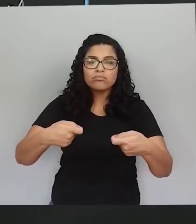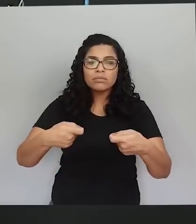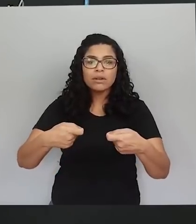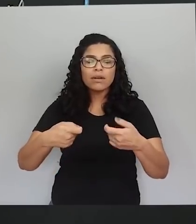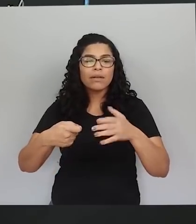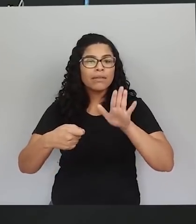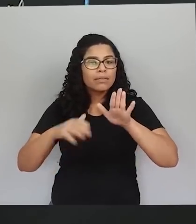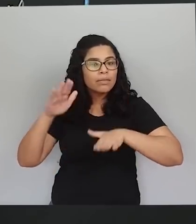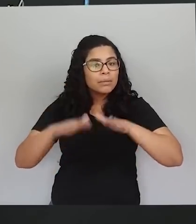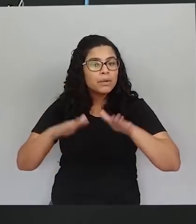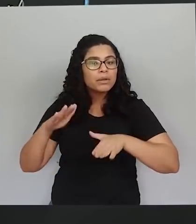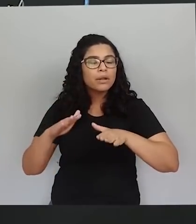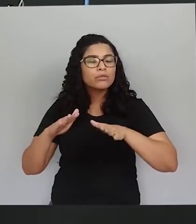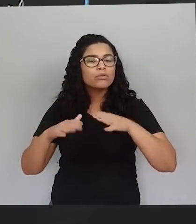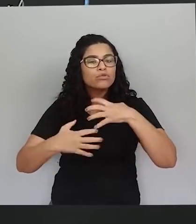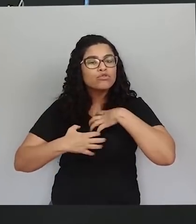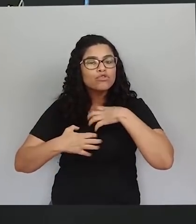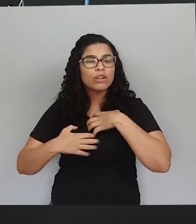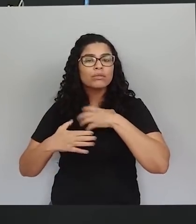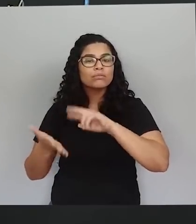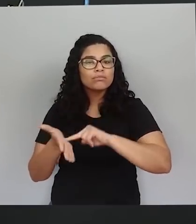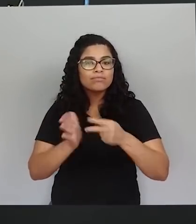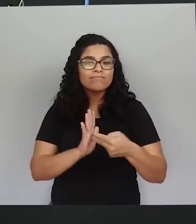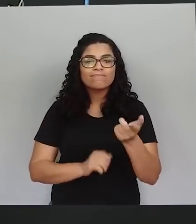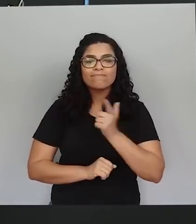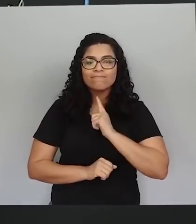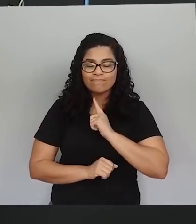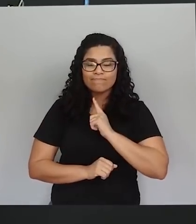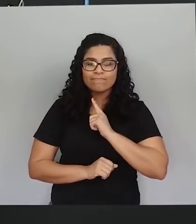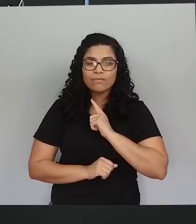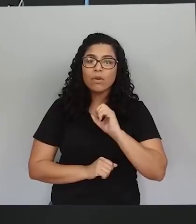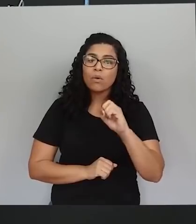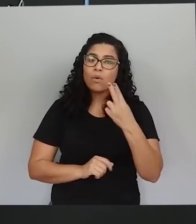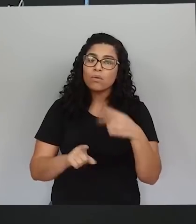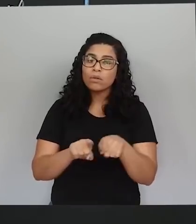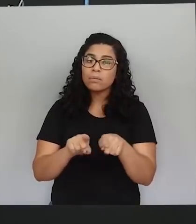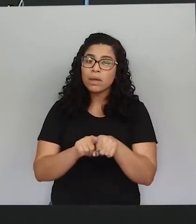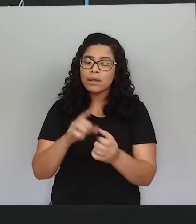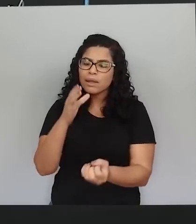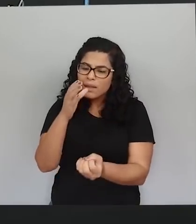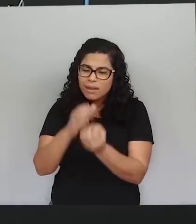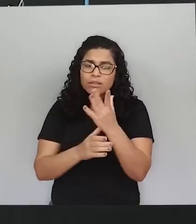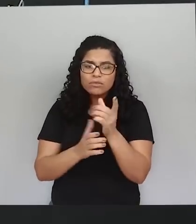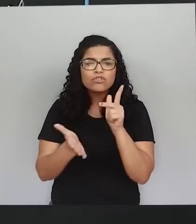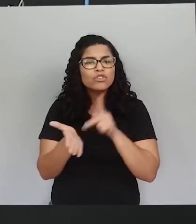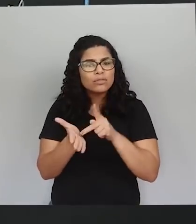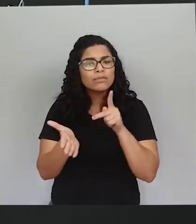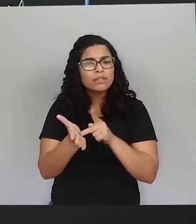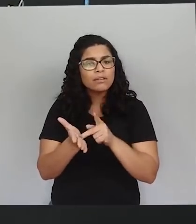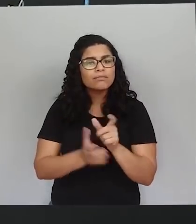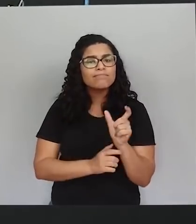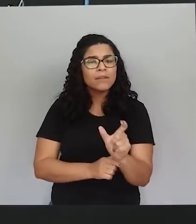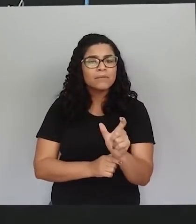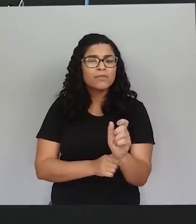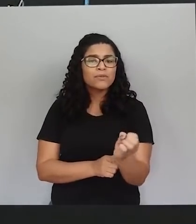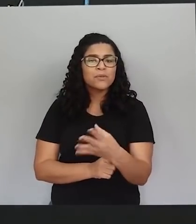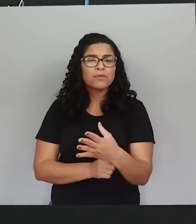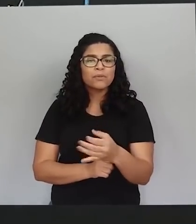E aí, galera da EJA! Hoje seguimos com formação de palavras na aula de Língua e